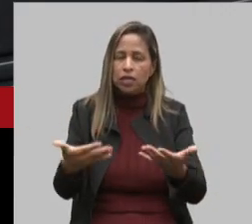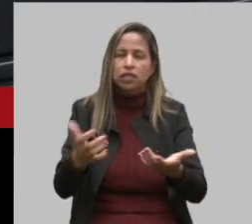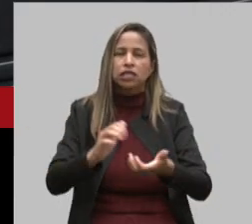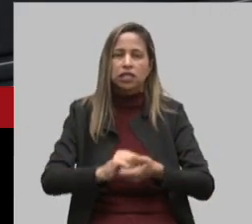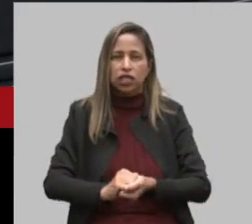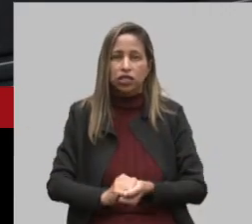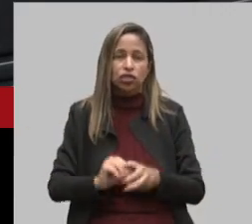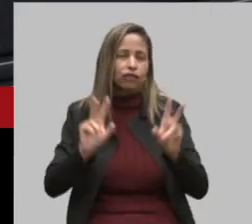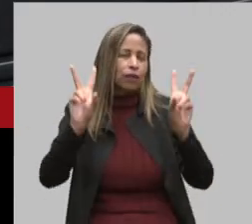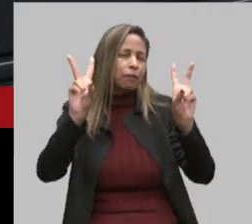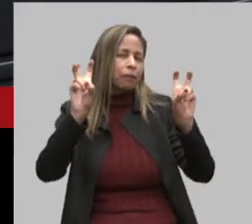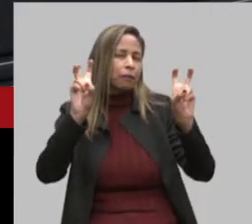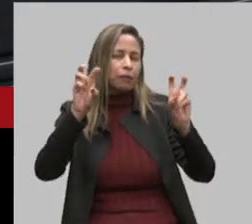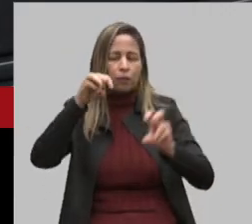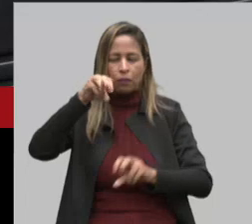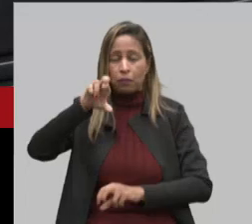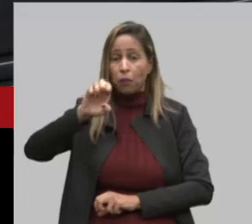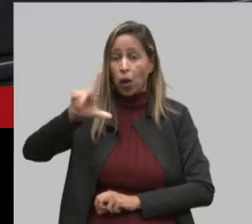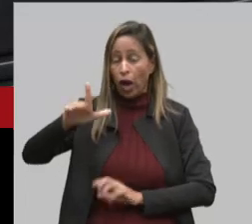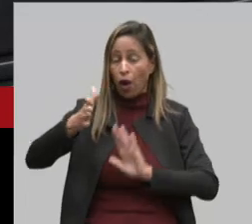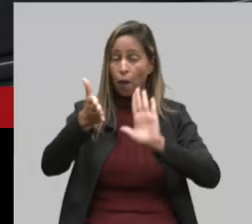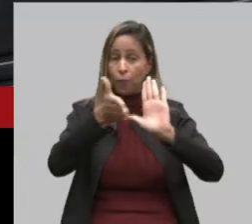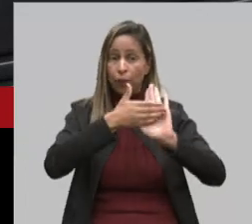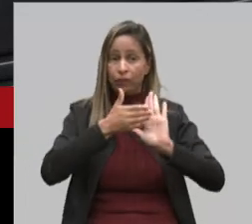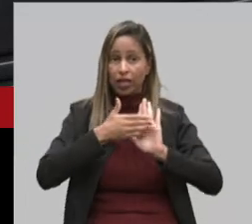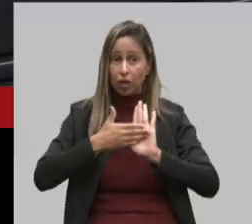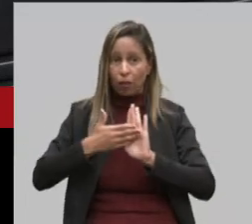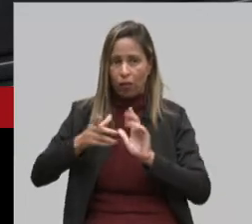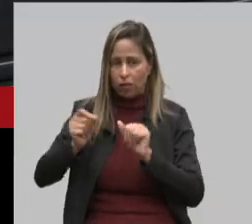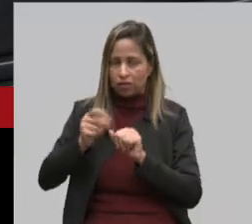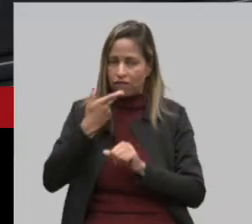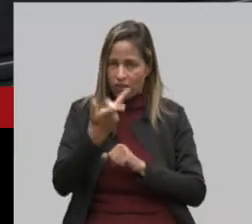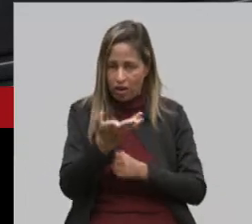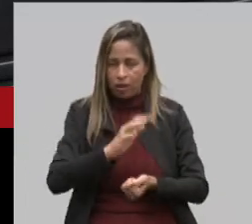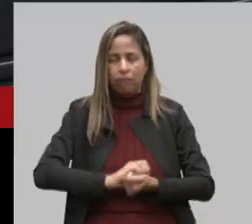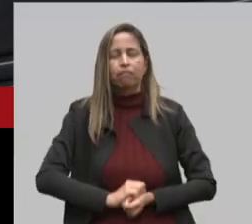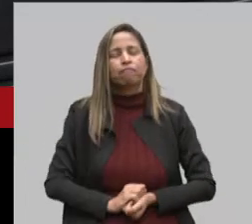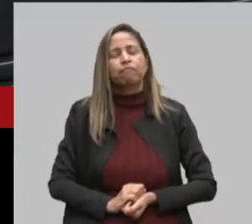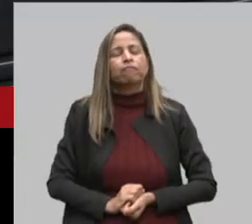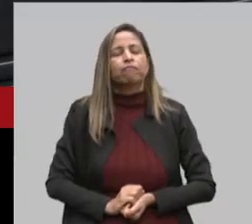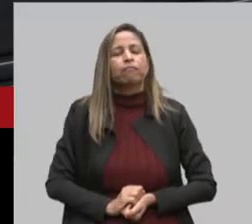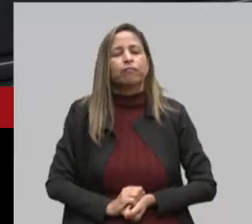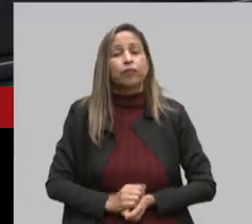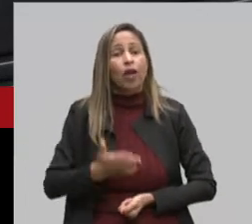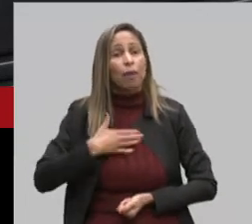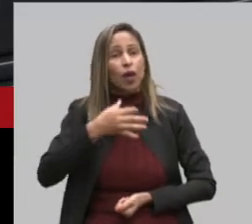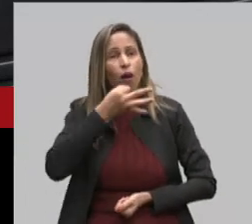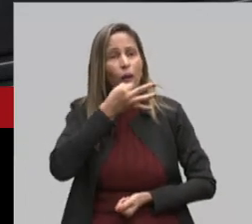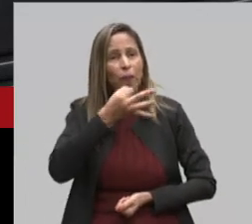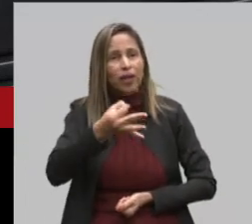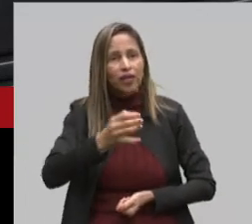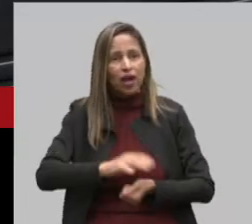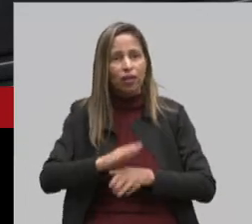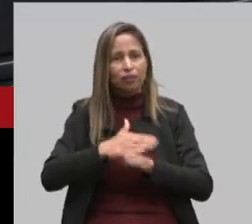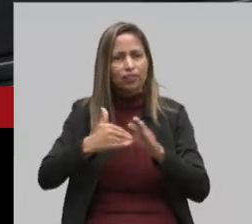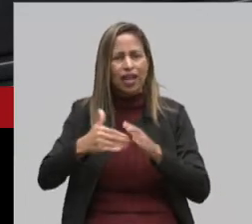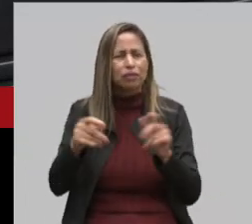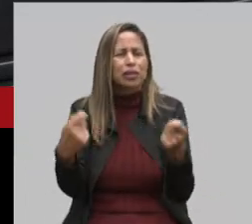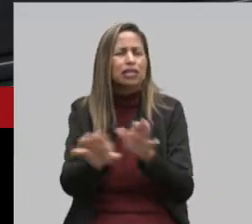moral que essa proposta fala é ele é na minha opinião é totalmente